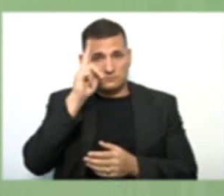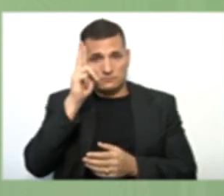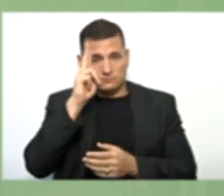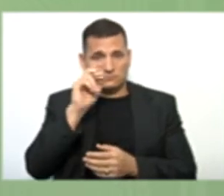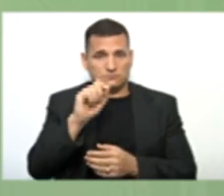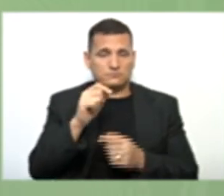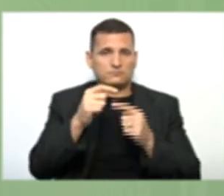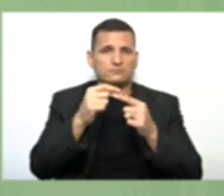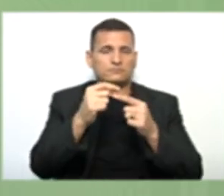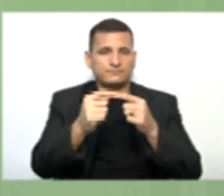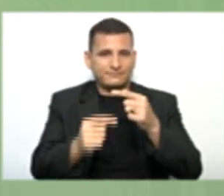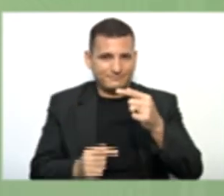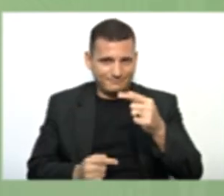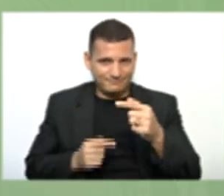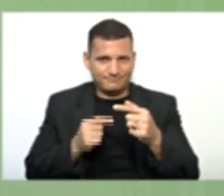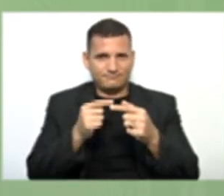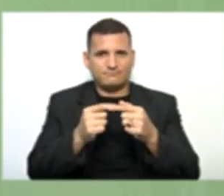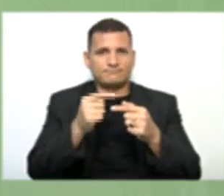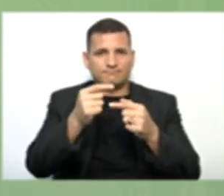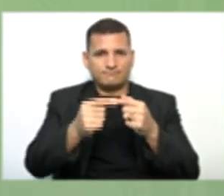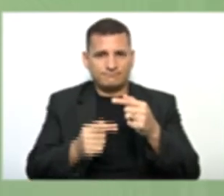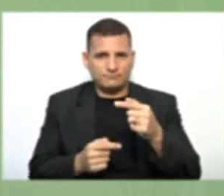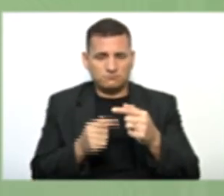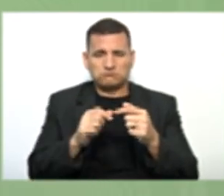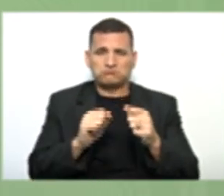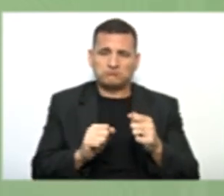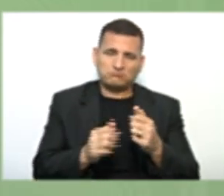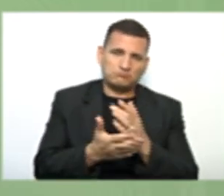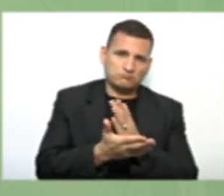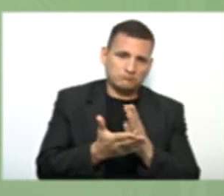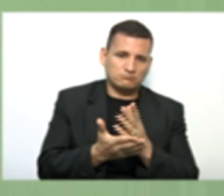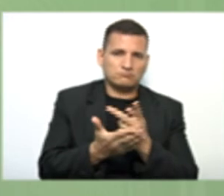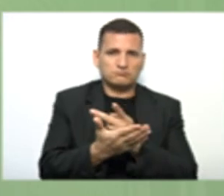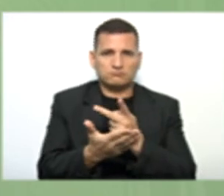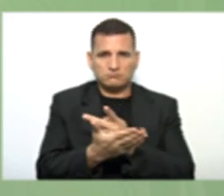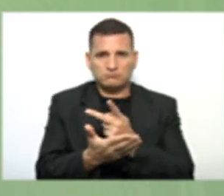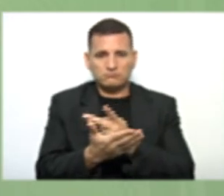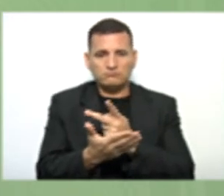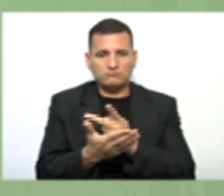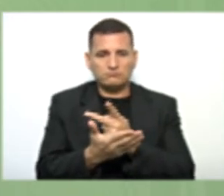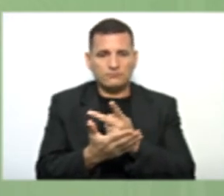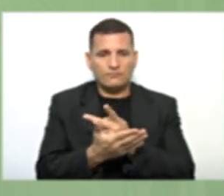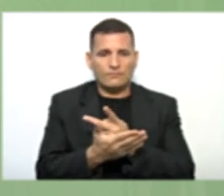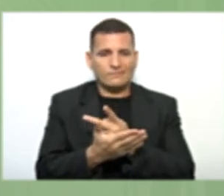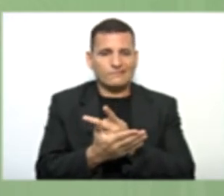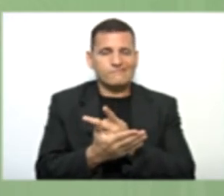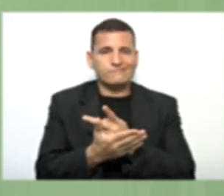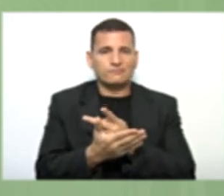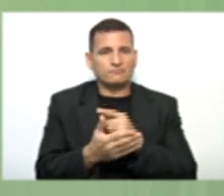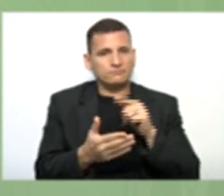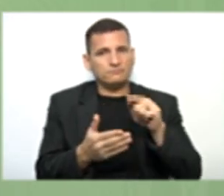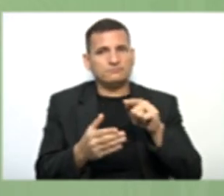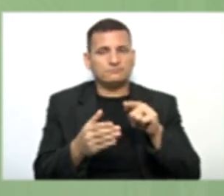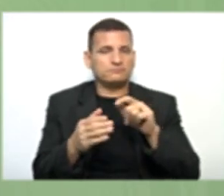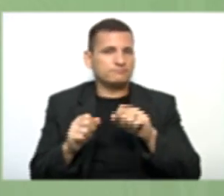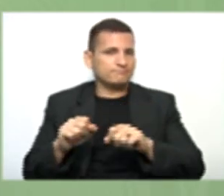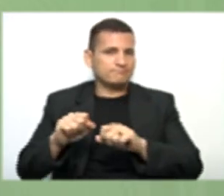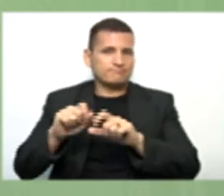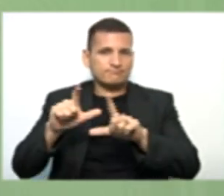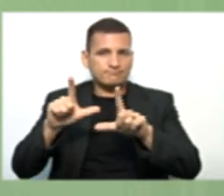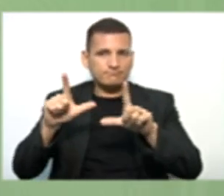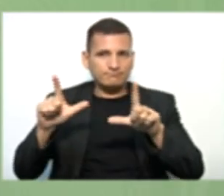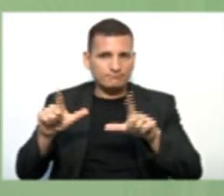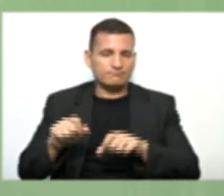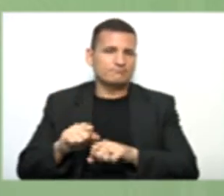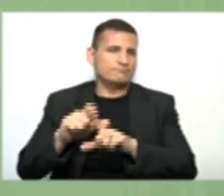repetição, a gente pode errar algumas coisas e ele dar um executar e ele vai ficar